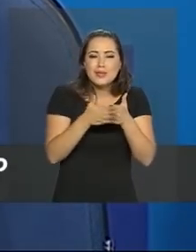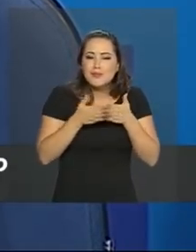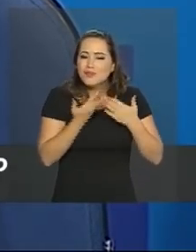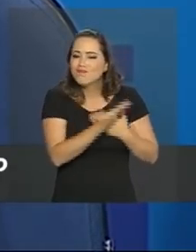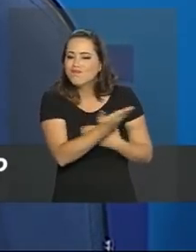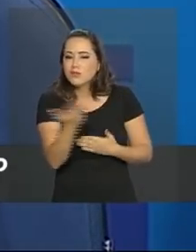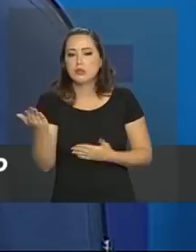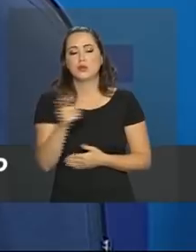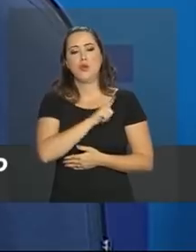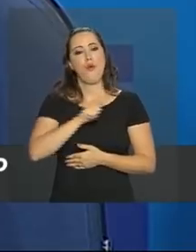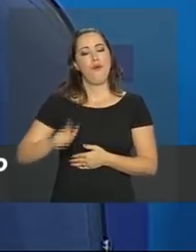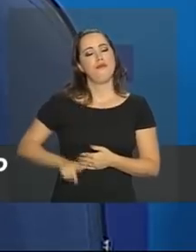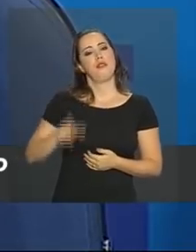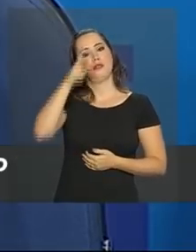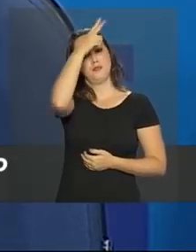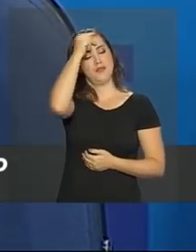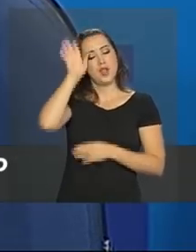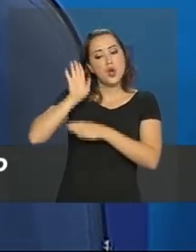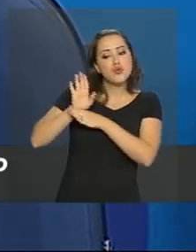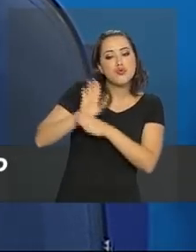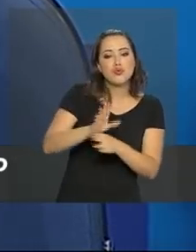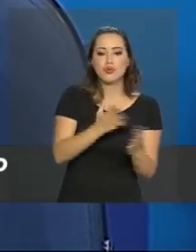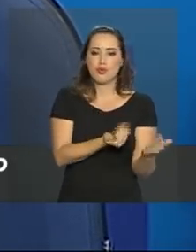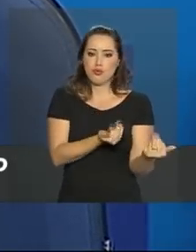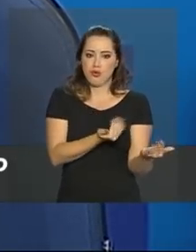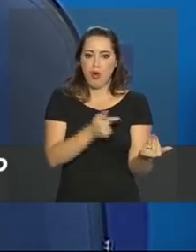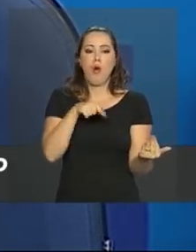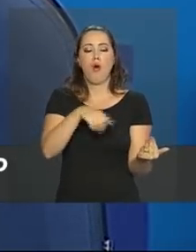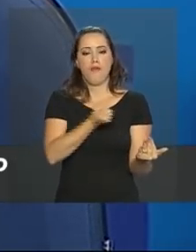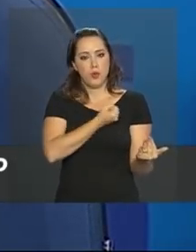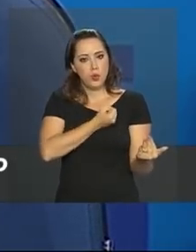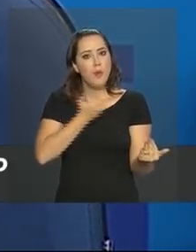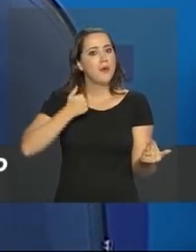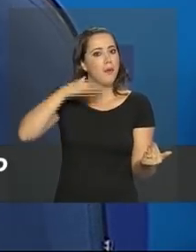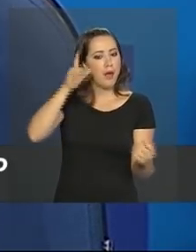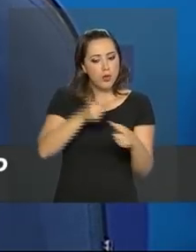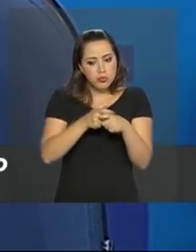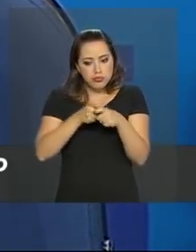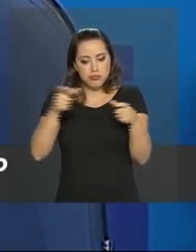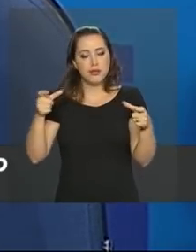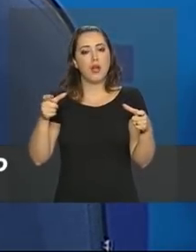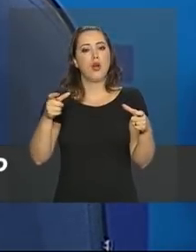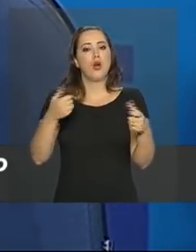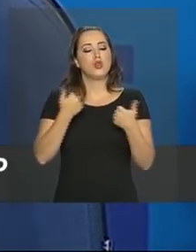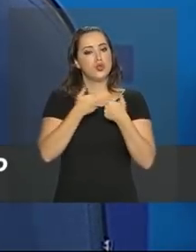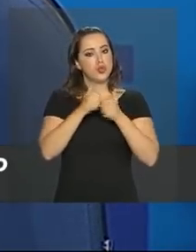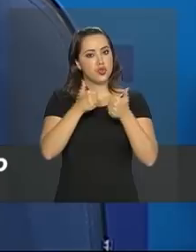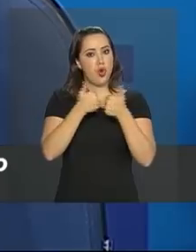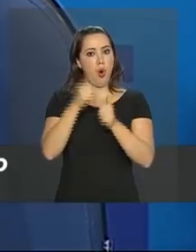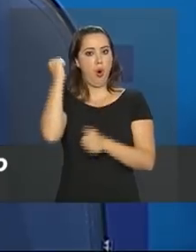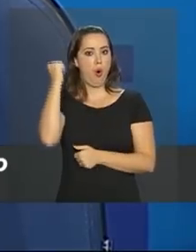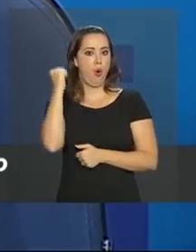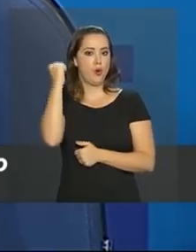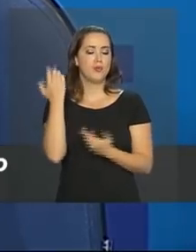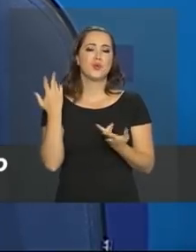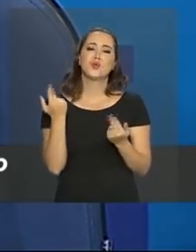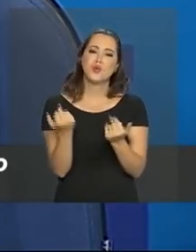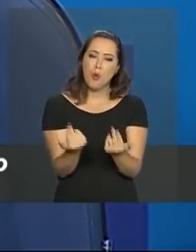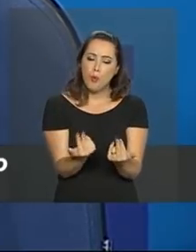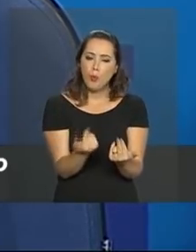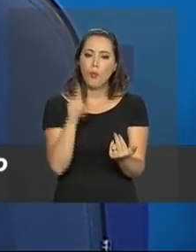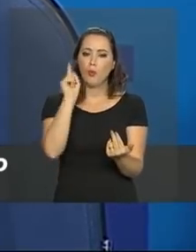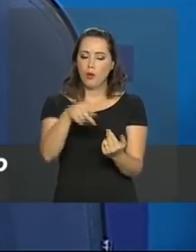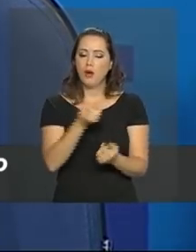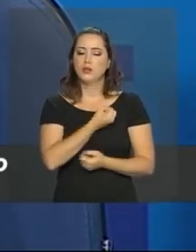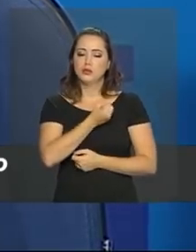pra que eles apoiem os jovens e deixe no domingo número maior de ônibus ou seja igual o